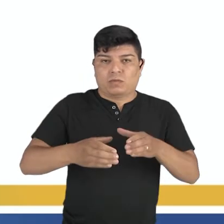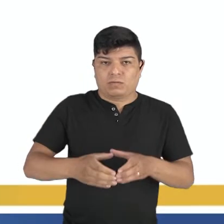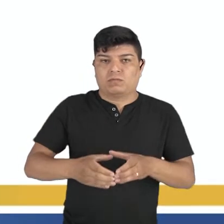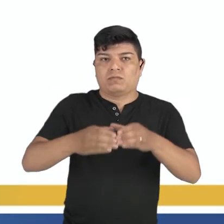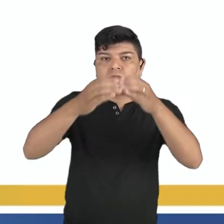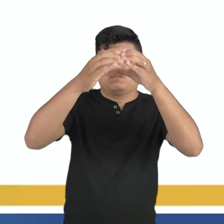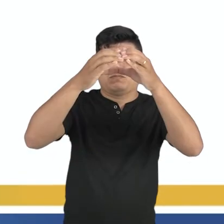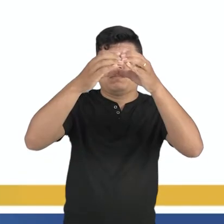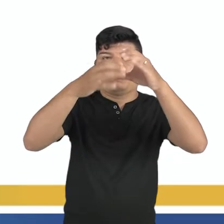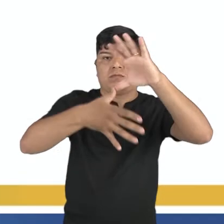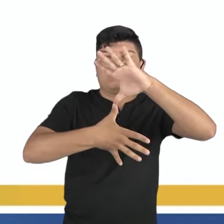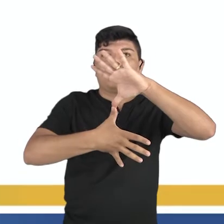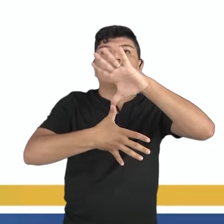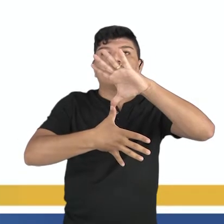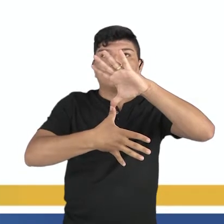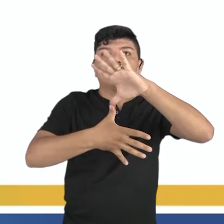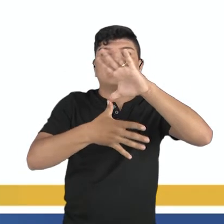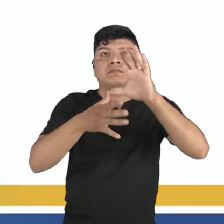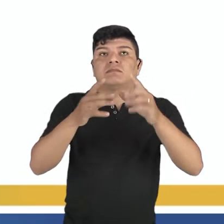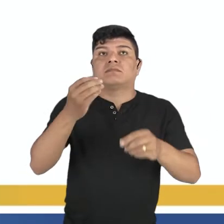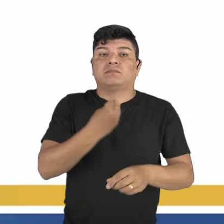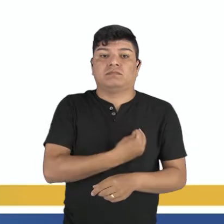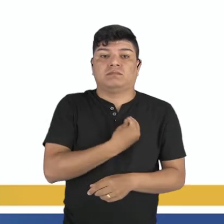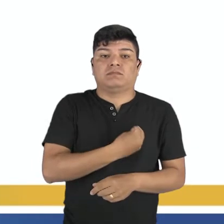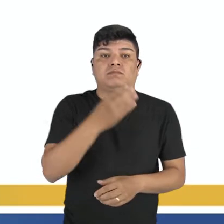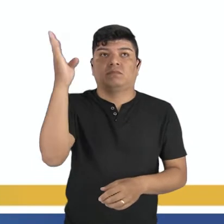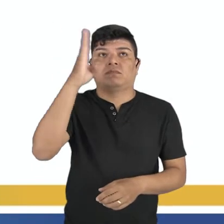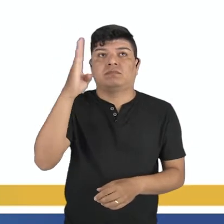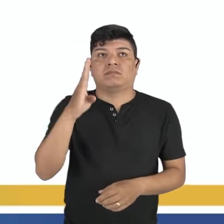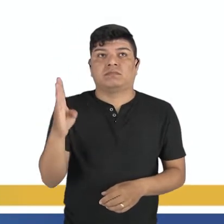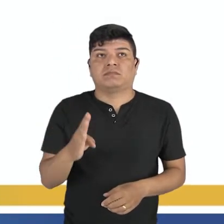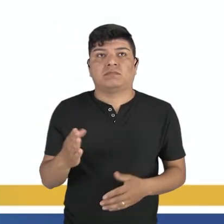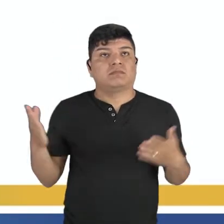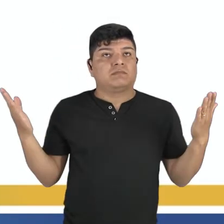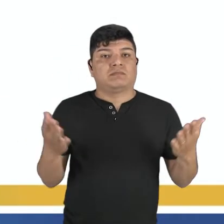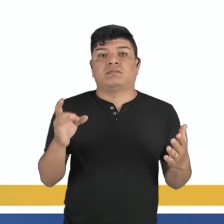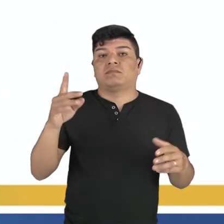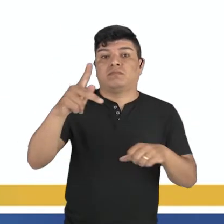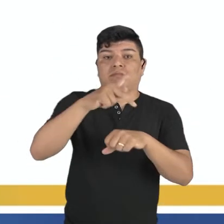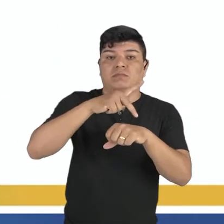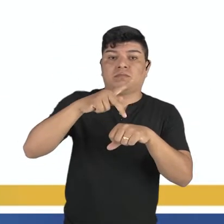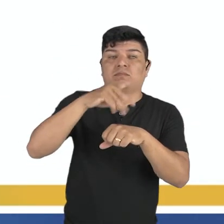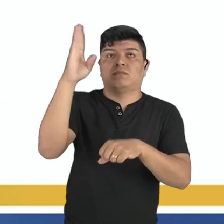Brasil. Para dirigentes, neste momento, só o país terá